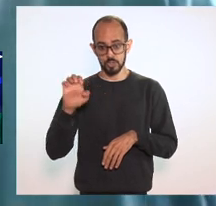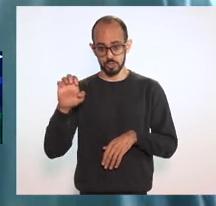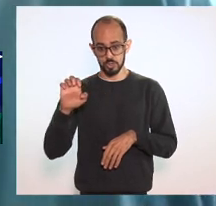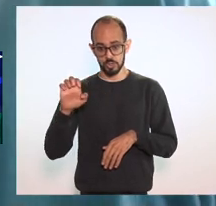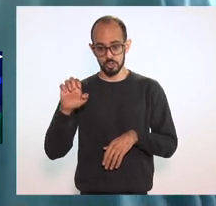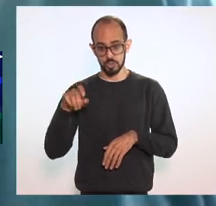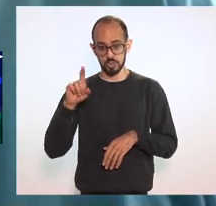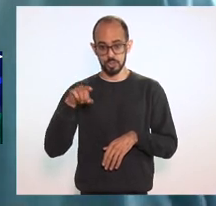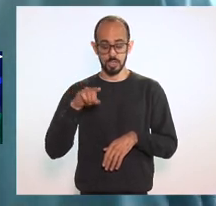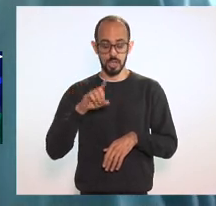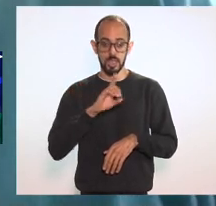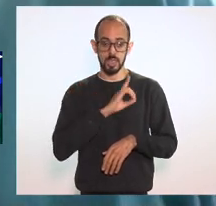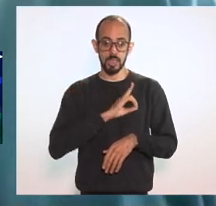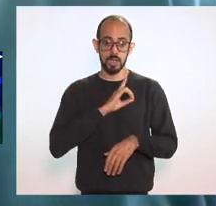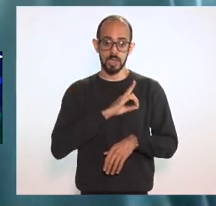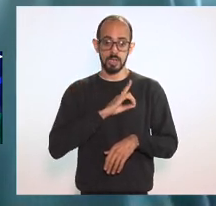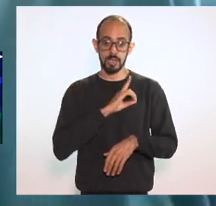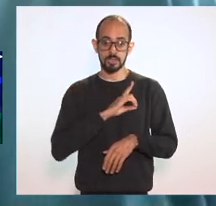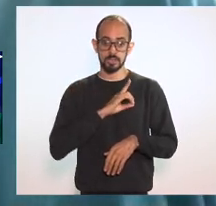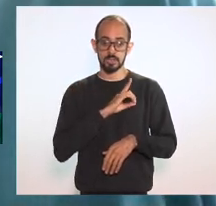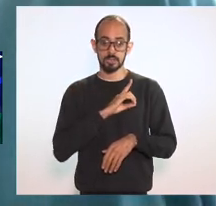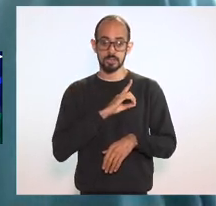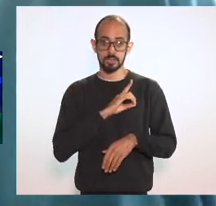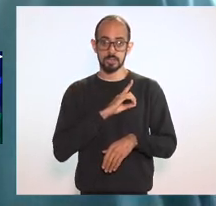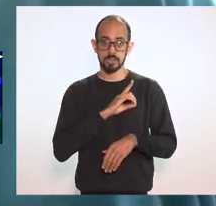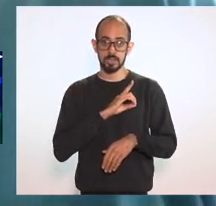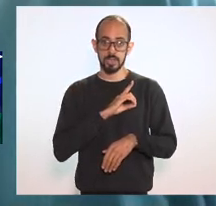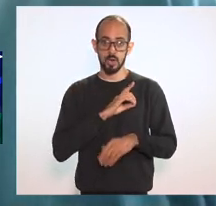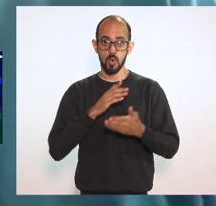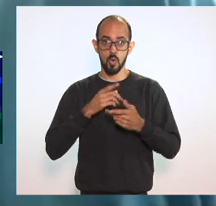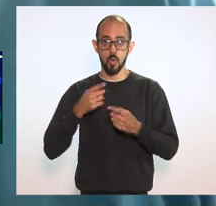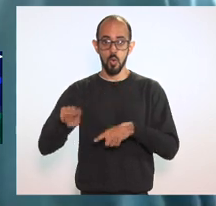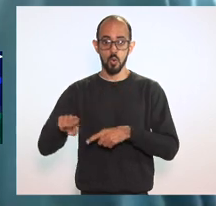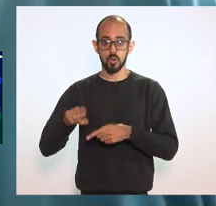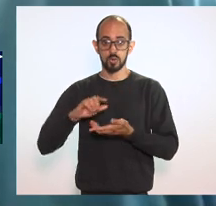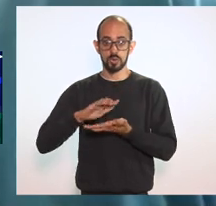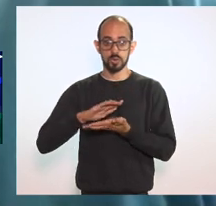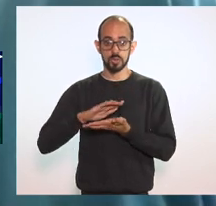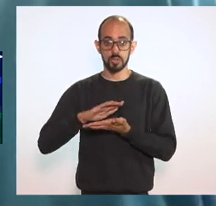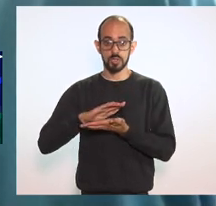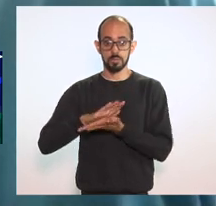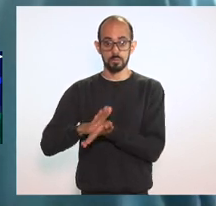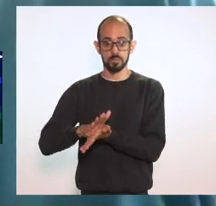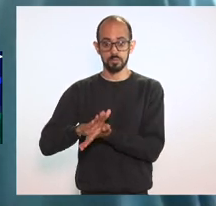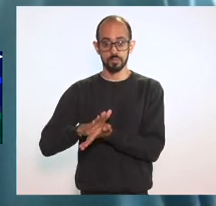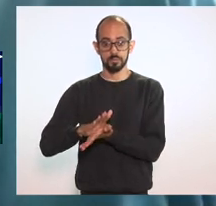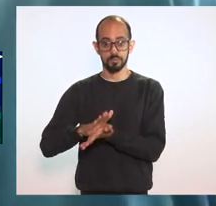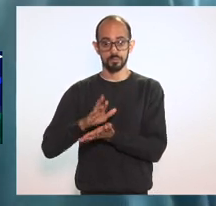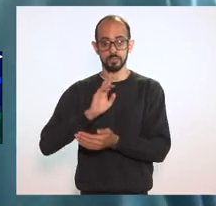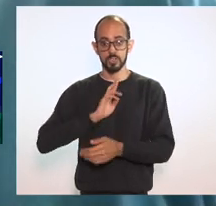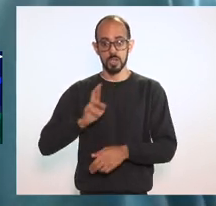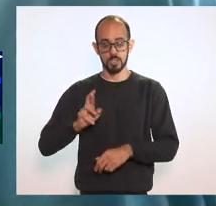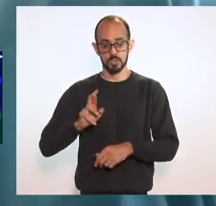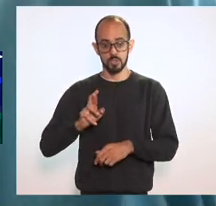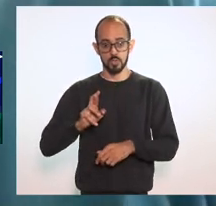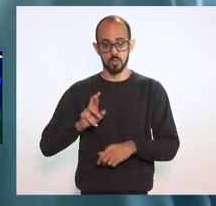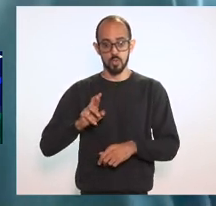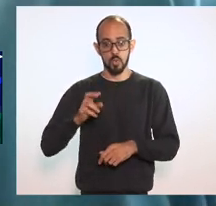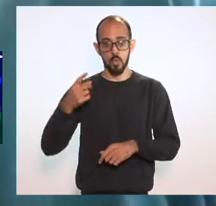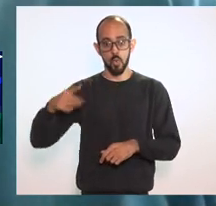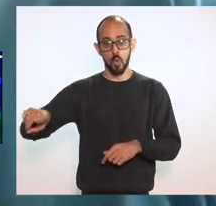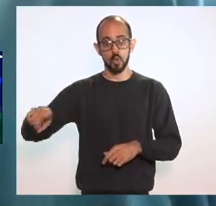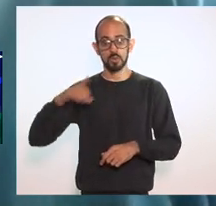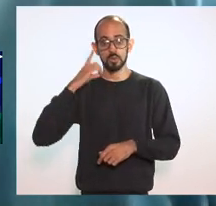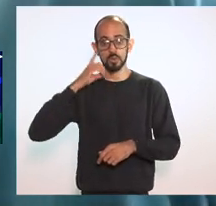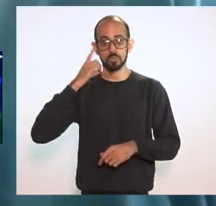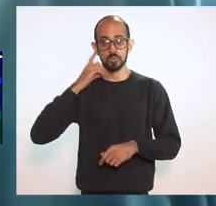racismo uma ação contra o ex-deputado Roberto Jefferson e disse